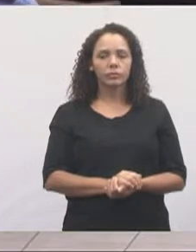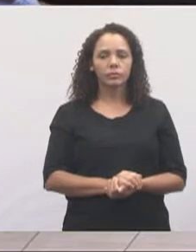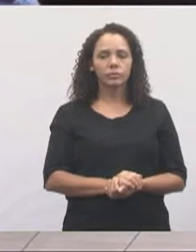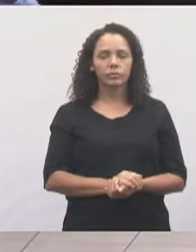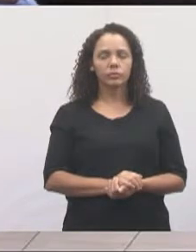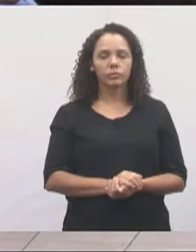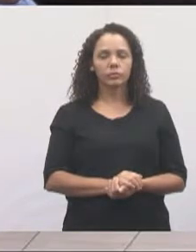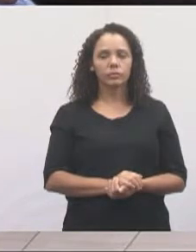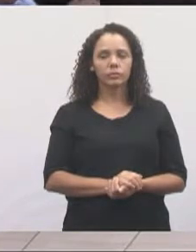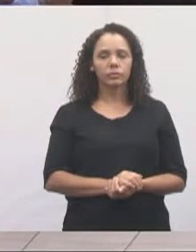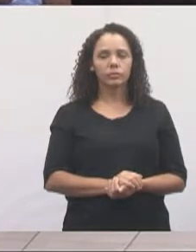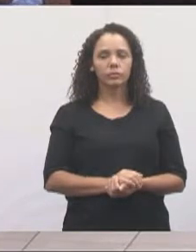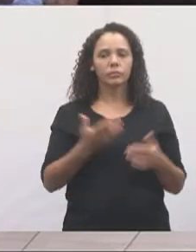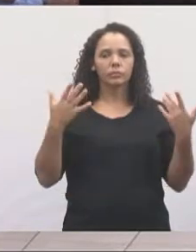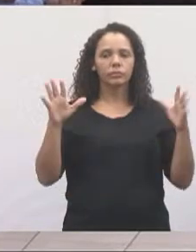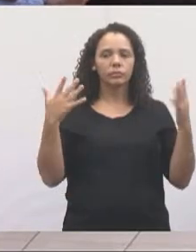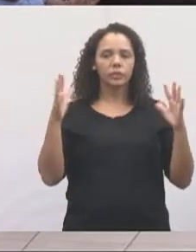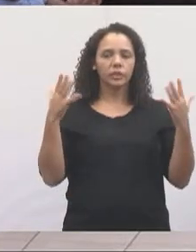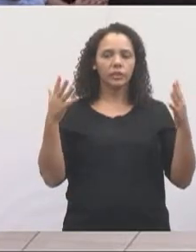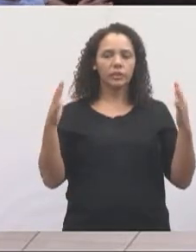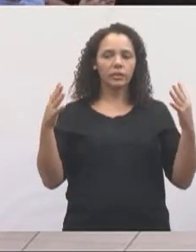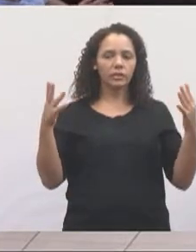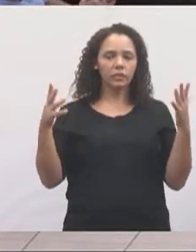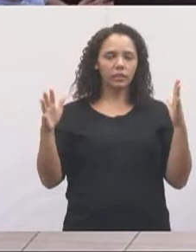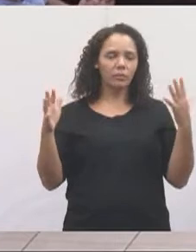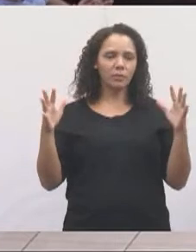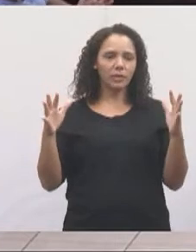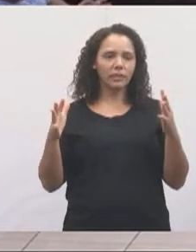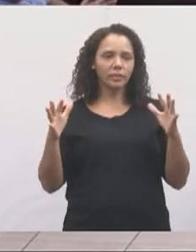Paulo alum